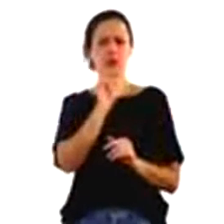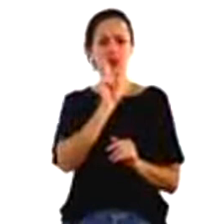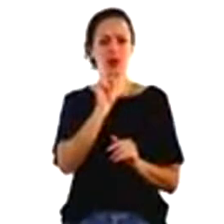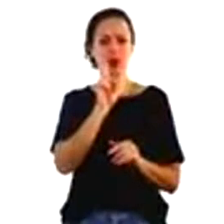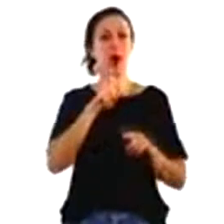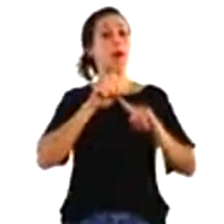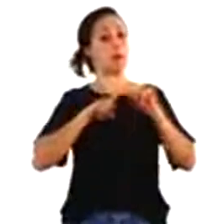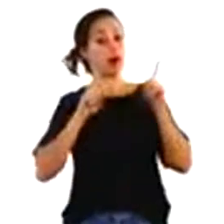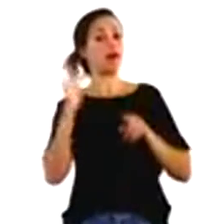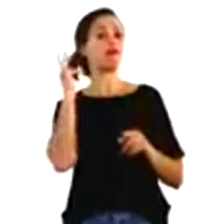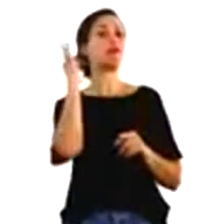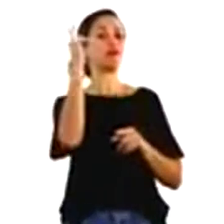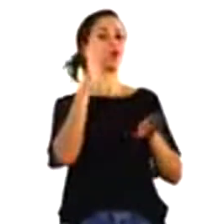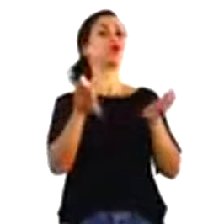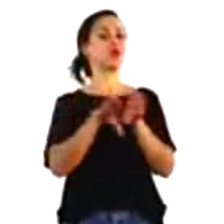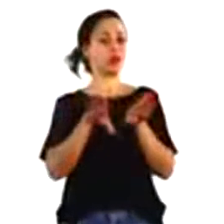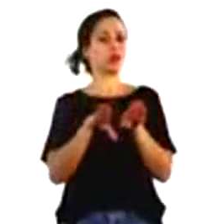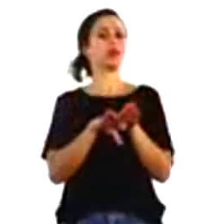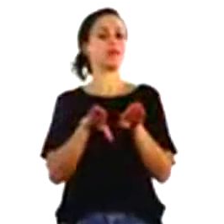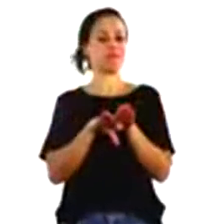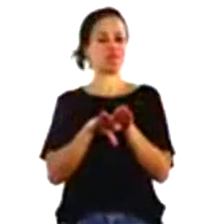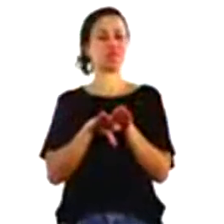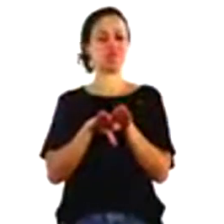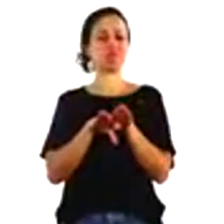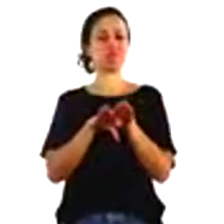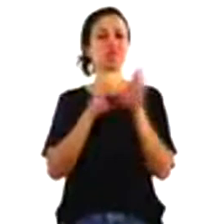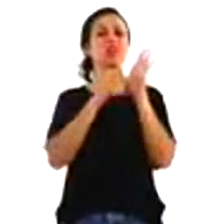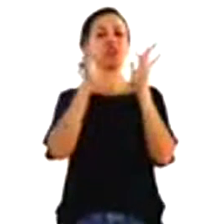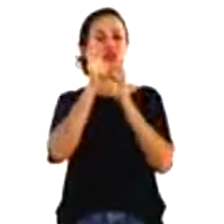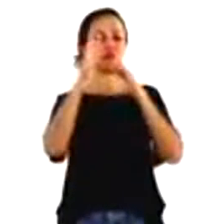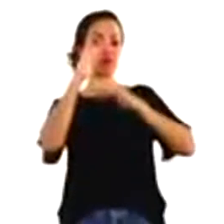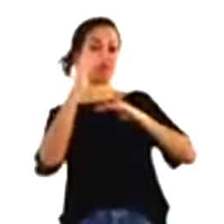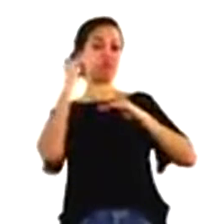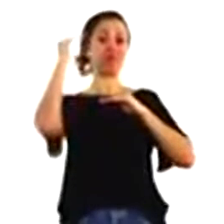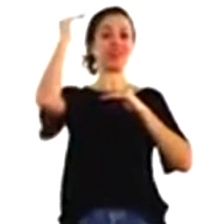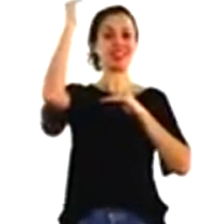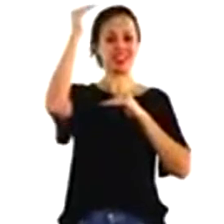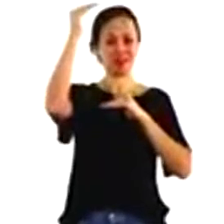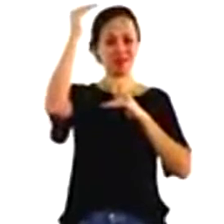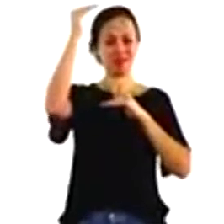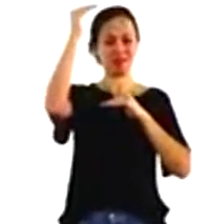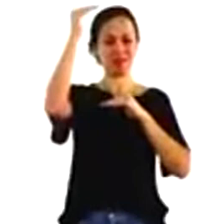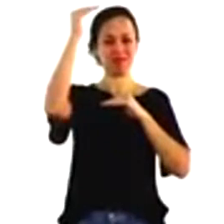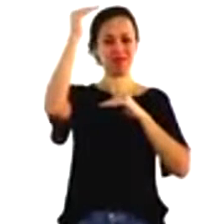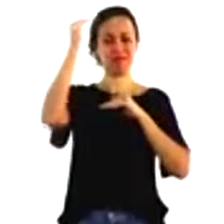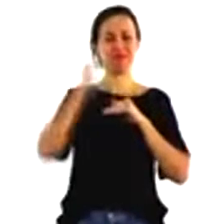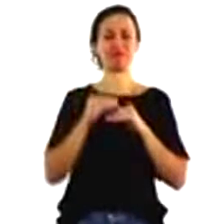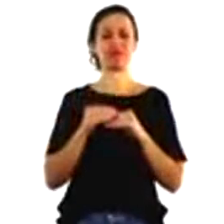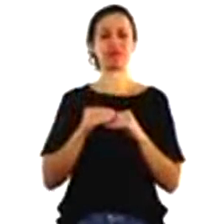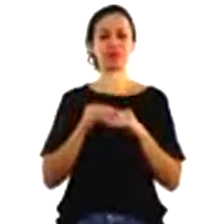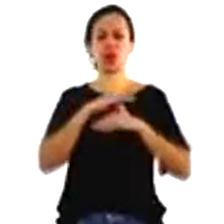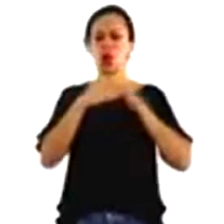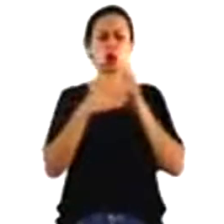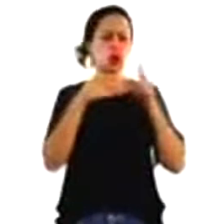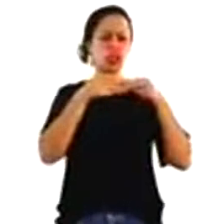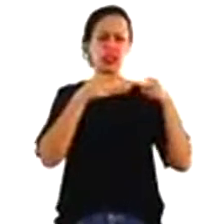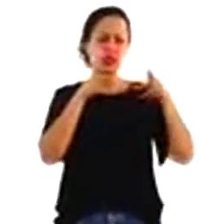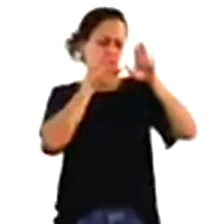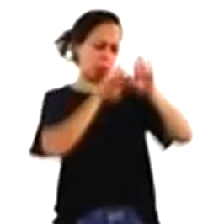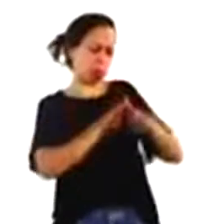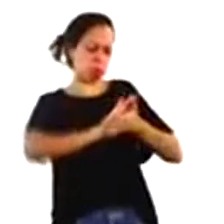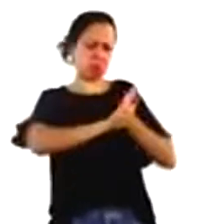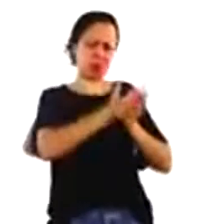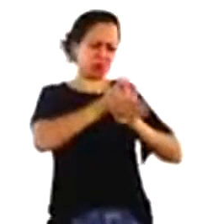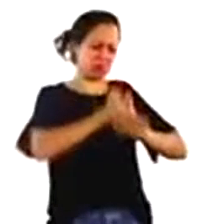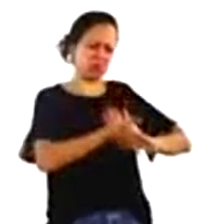no vindouro. E pôs todas essas coisas debaixo dos pés, para ser o cabeça